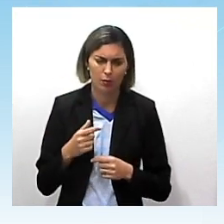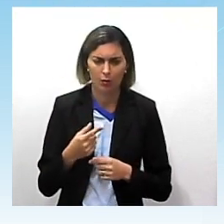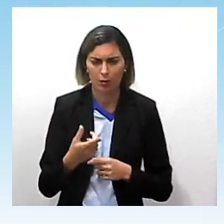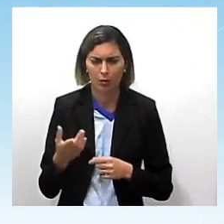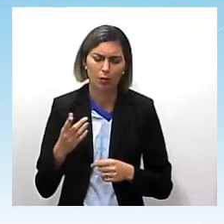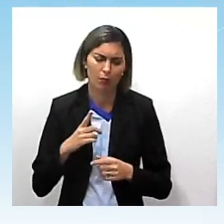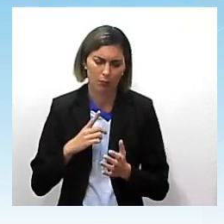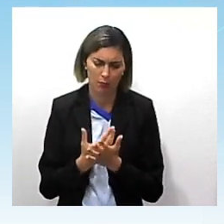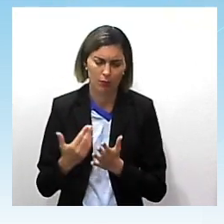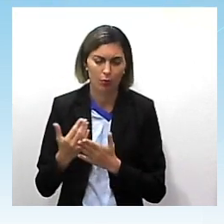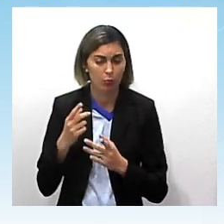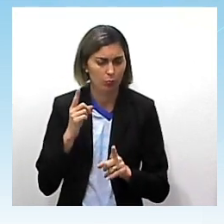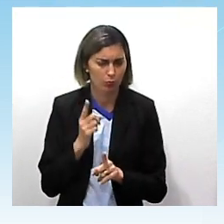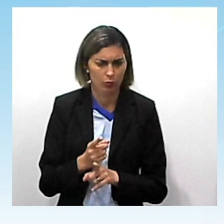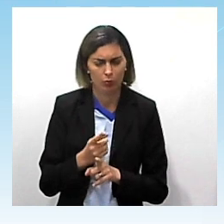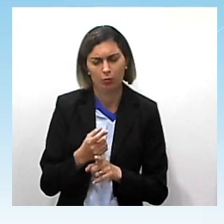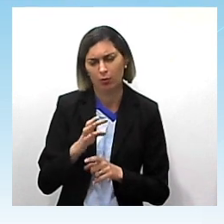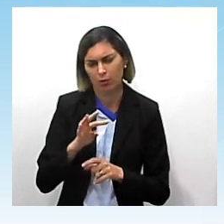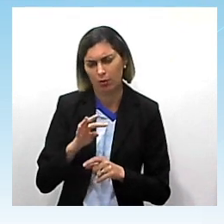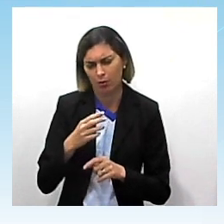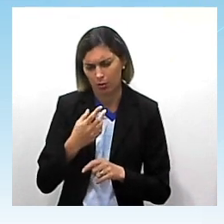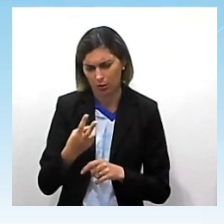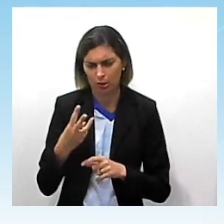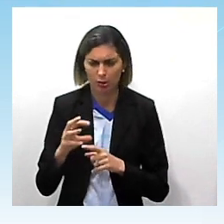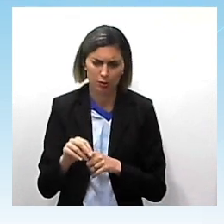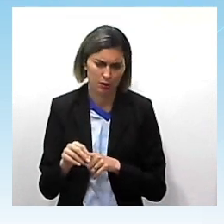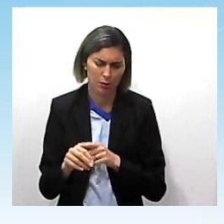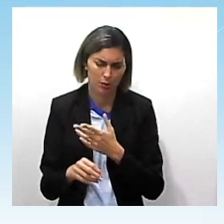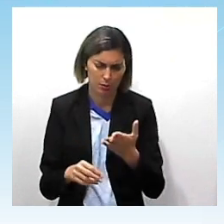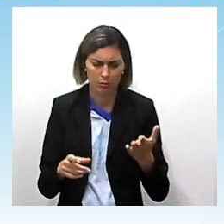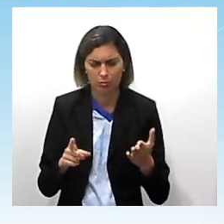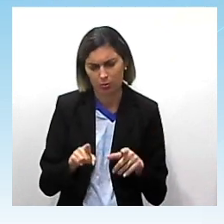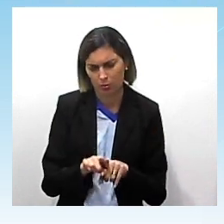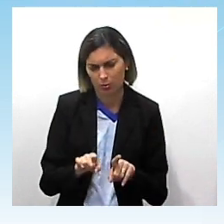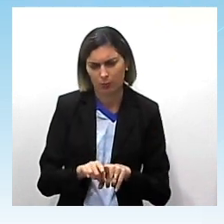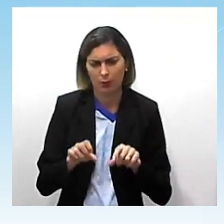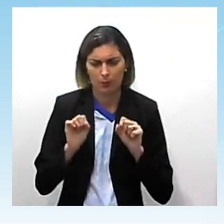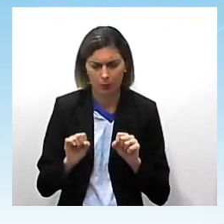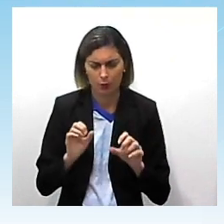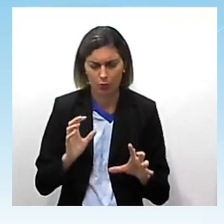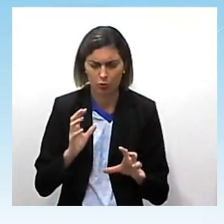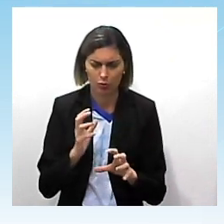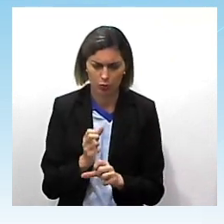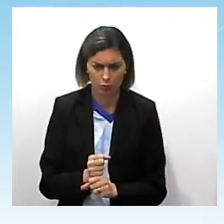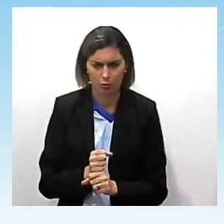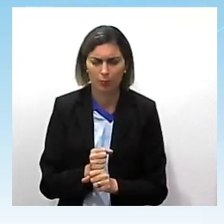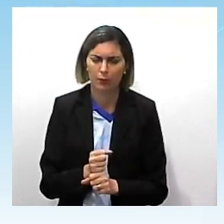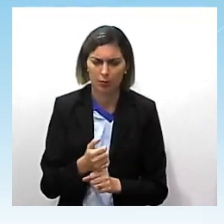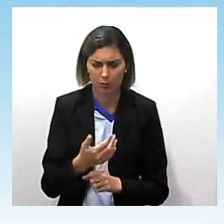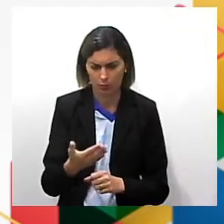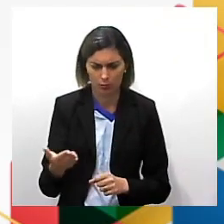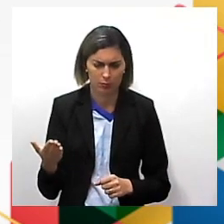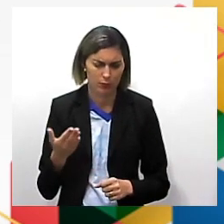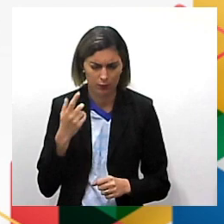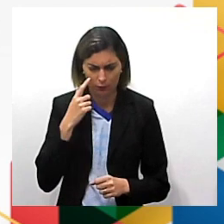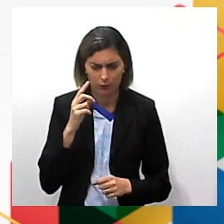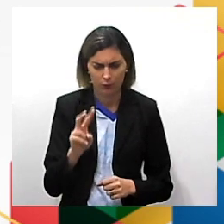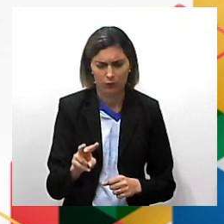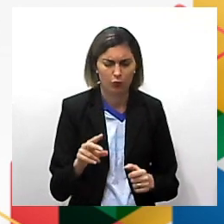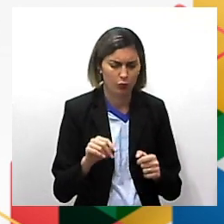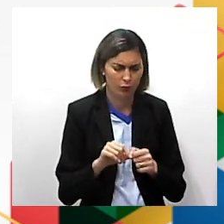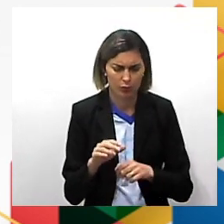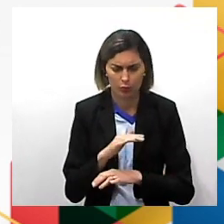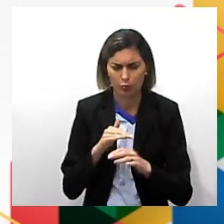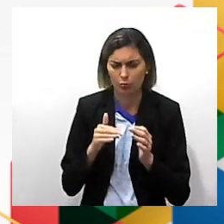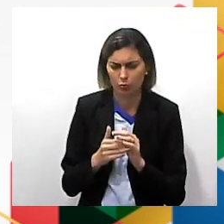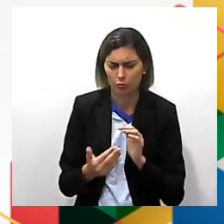aqui, além de encontrar o termo da posição 30, a gente também pode somar esses termos. Olha só, vou fazer